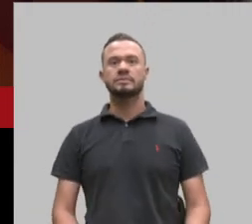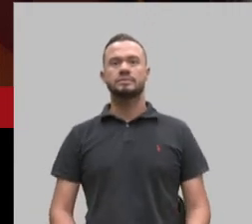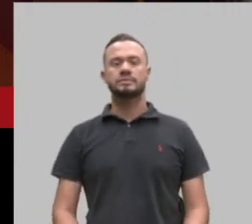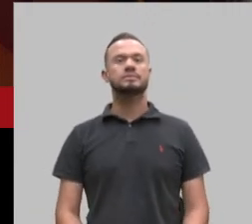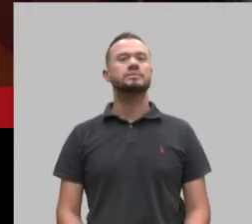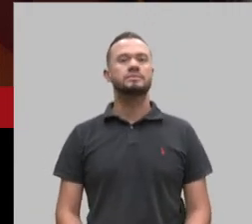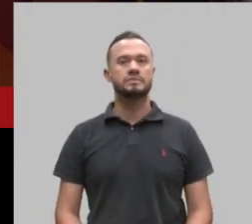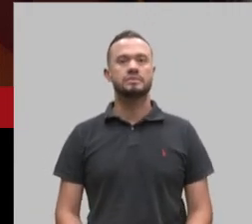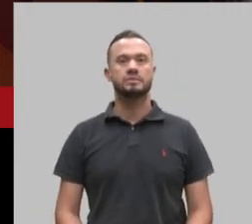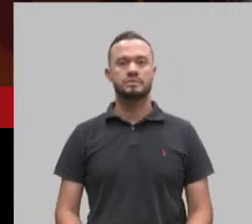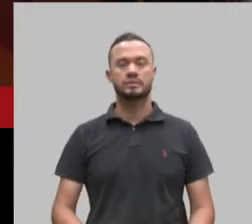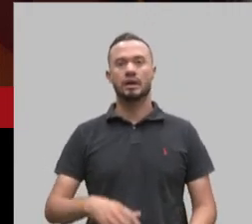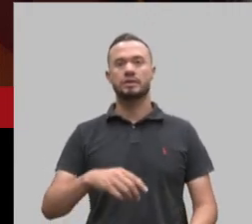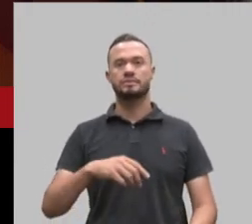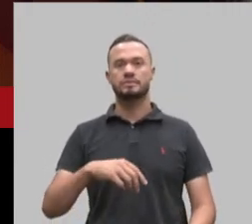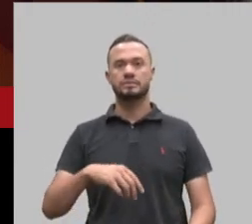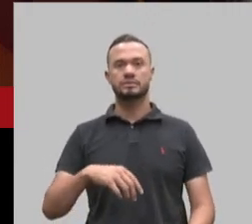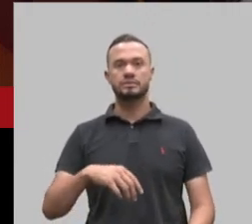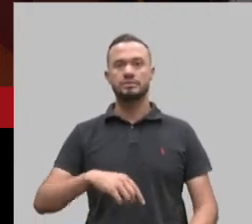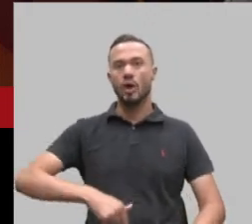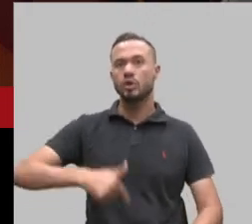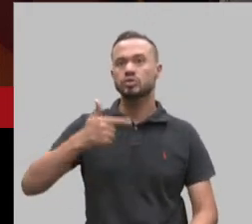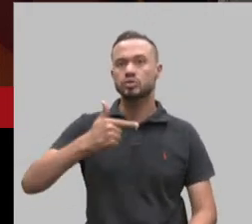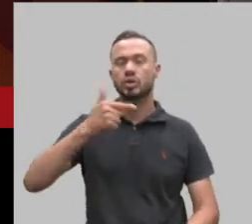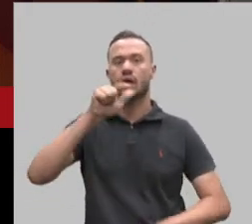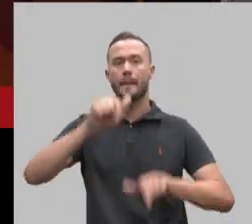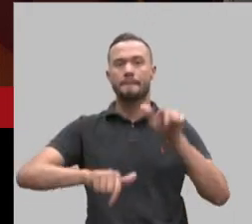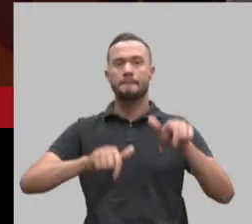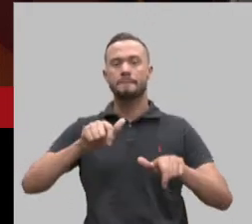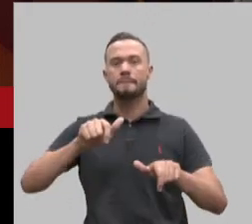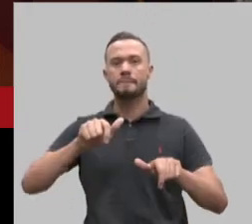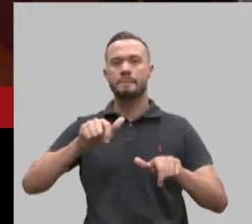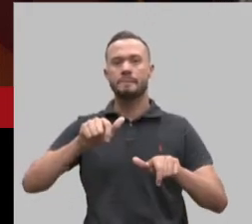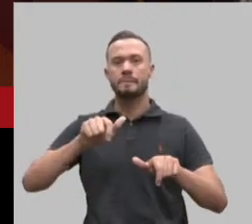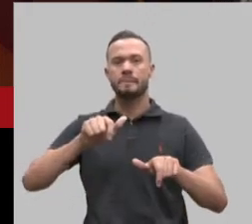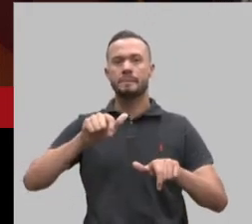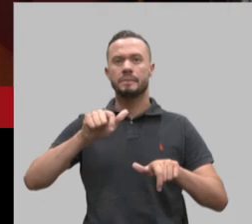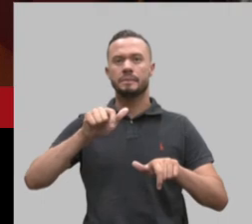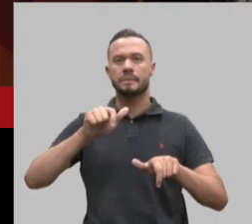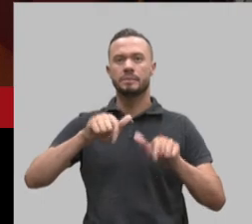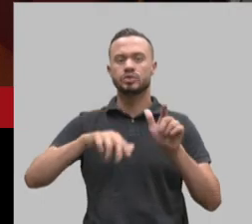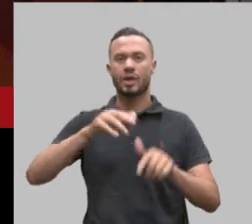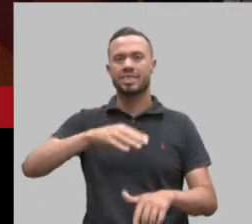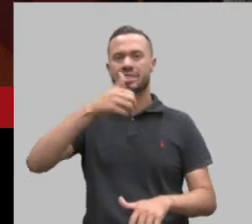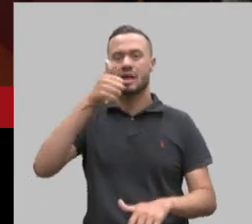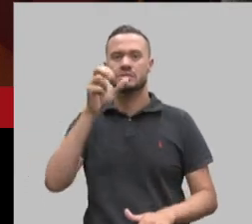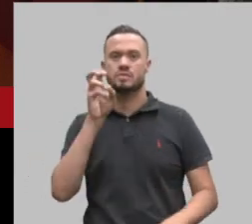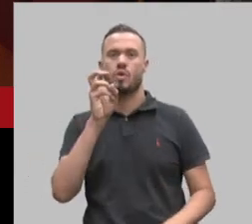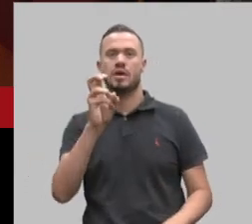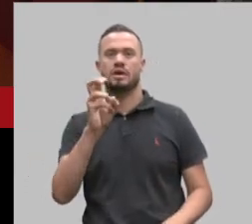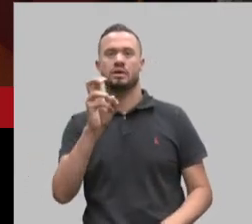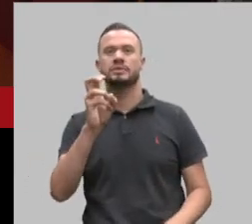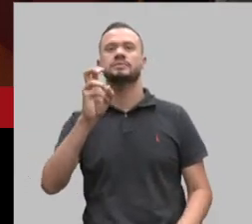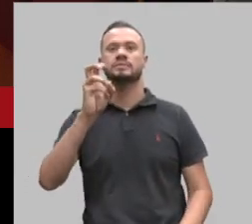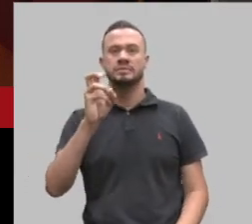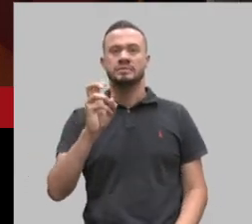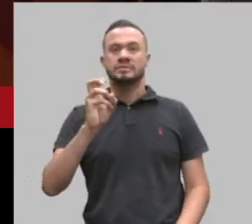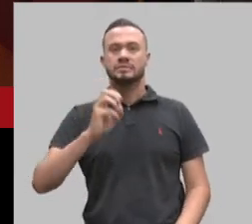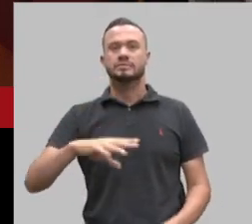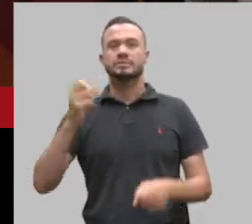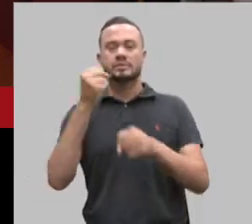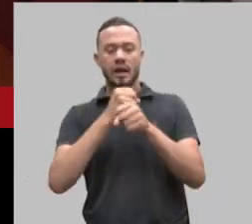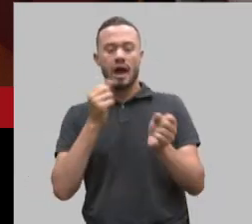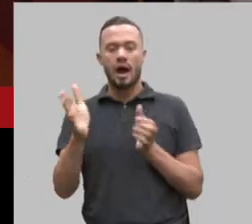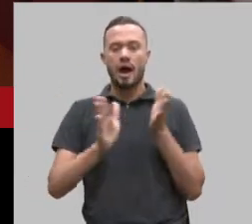menos saíam pessoas ou seja o segundo que mais saía passou para 15º e nos anos de 2013